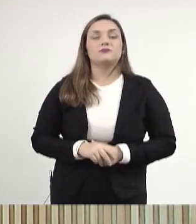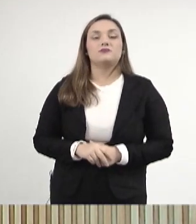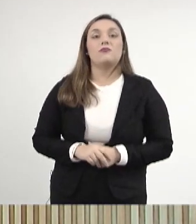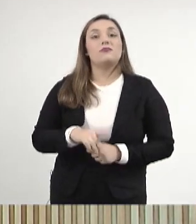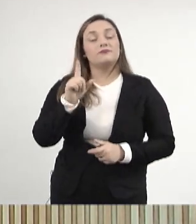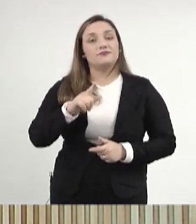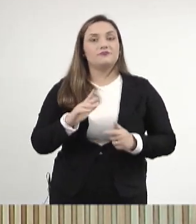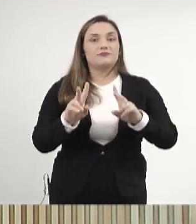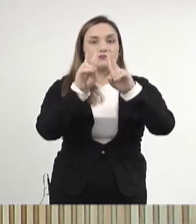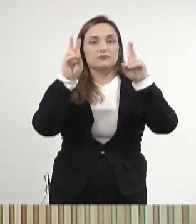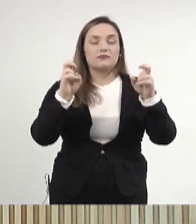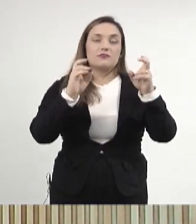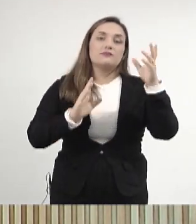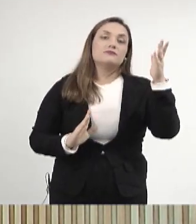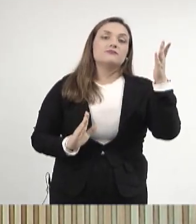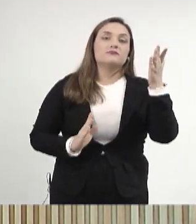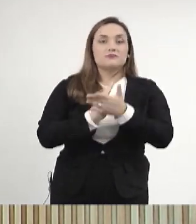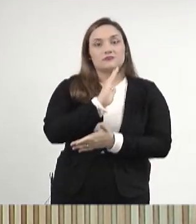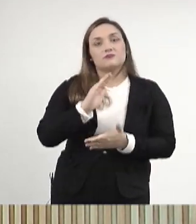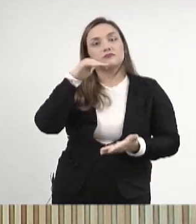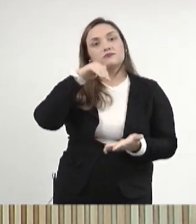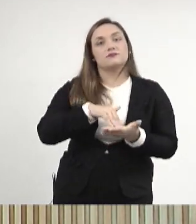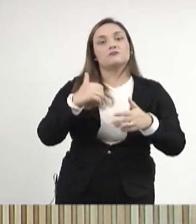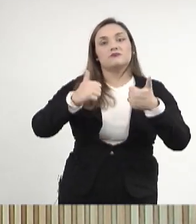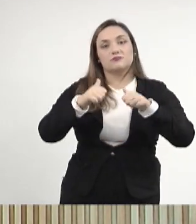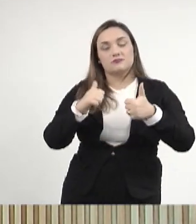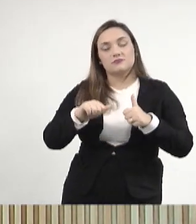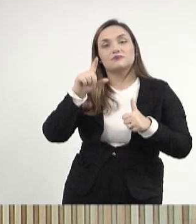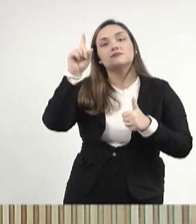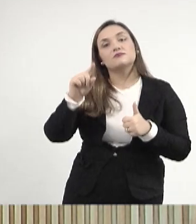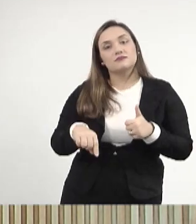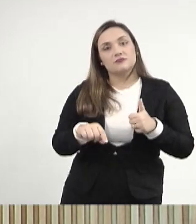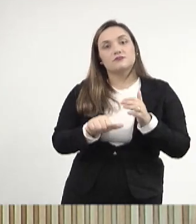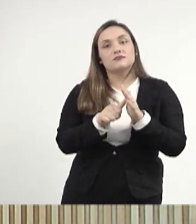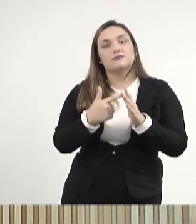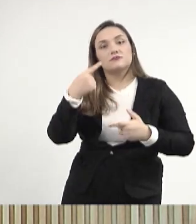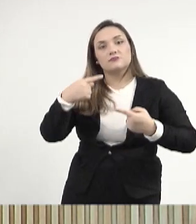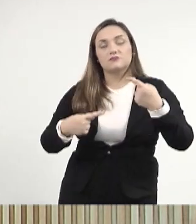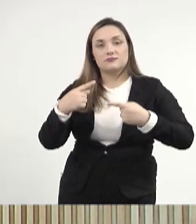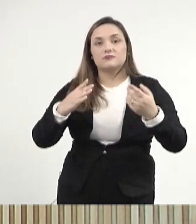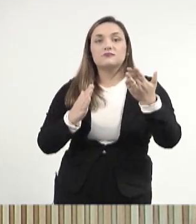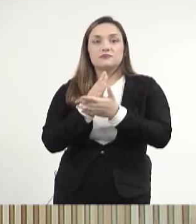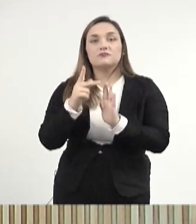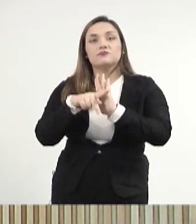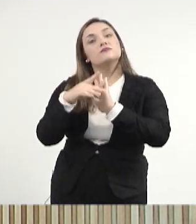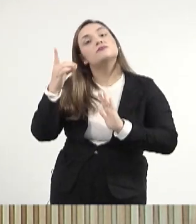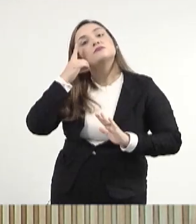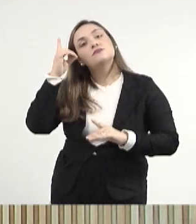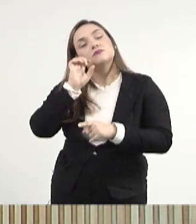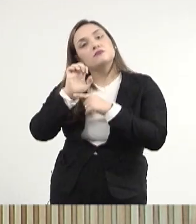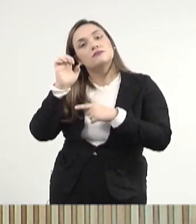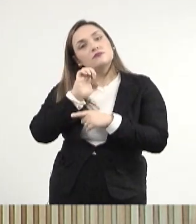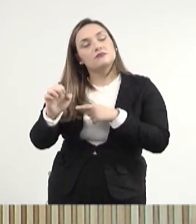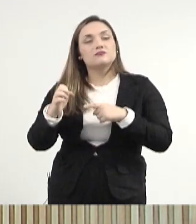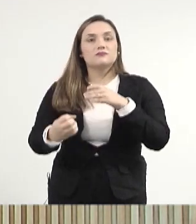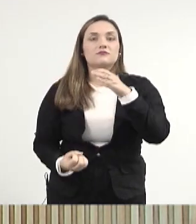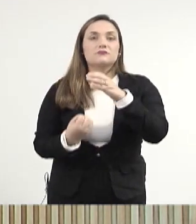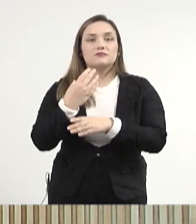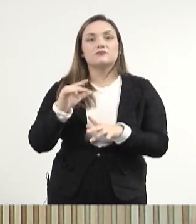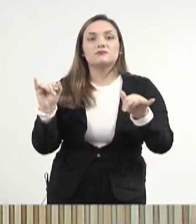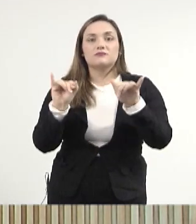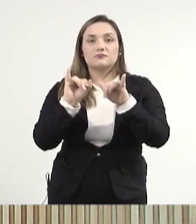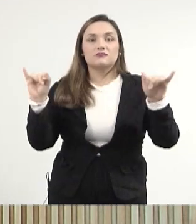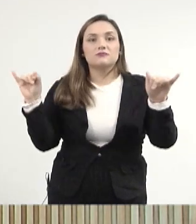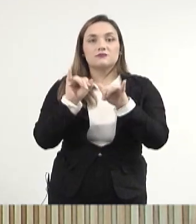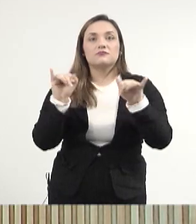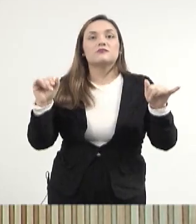matéria aprovada em redação final, também aprovada recentemente em segunda discussão pelos deputados estaduais, e que institui campanha